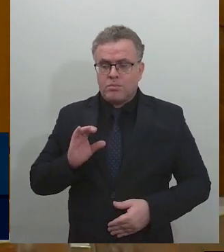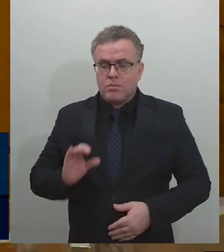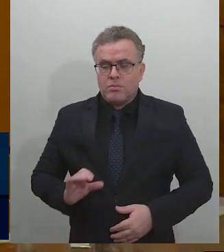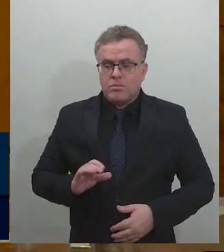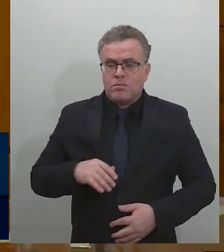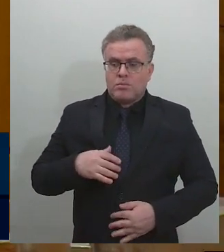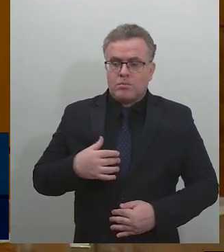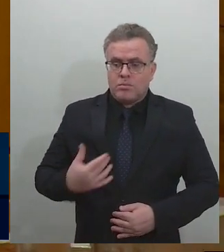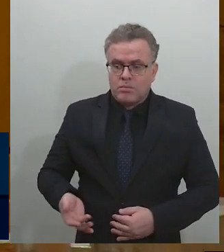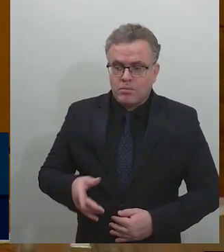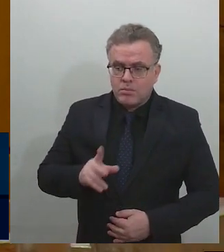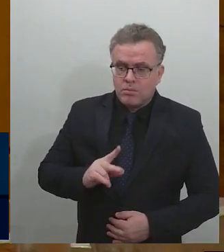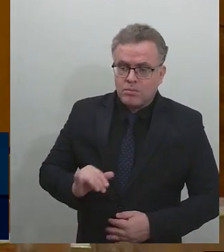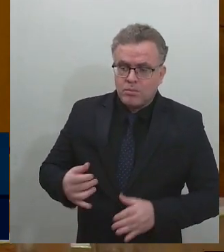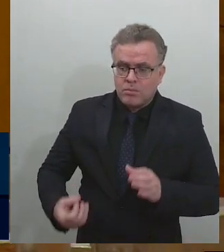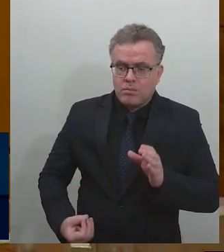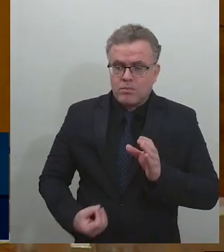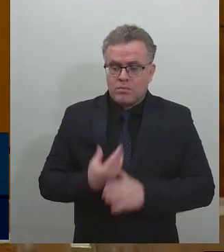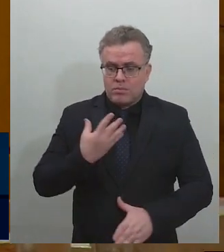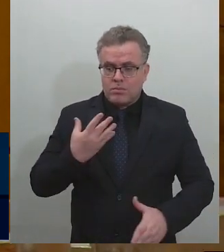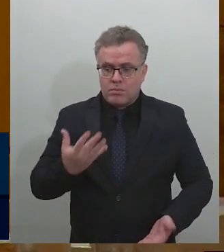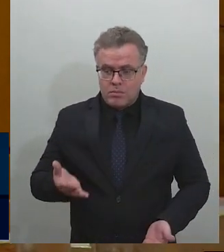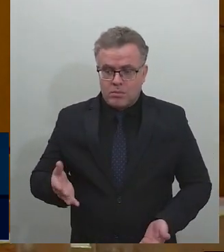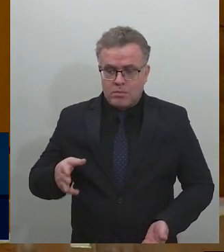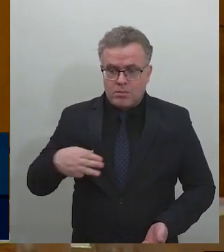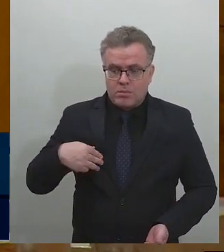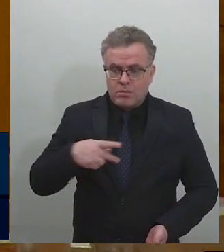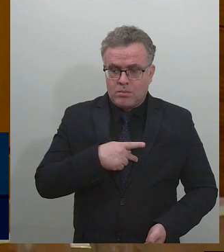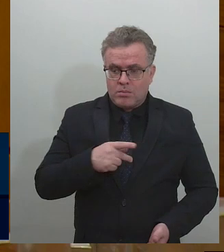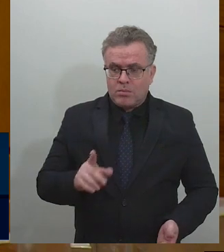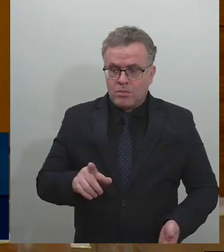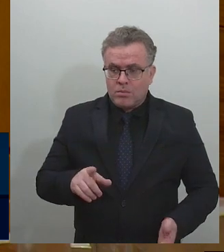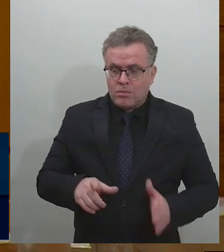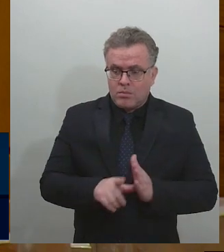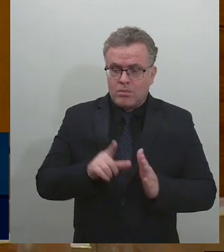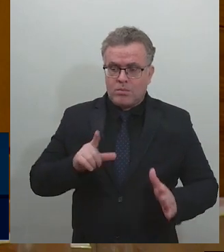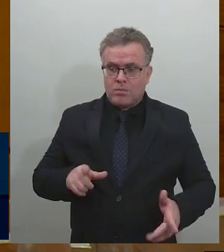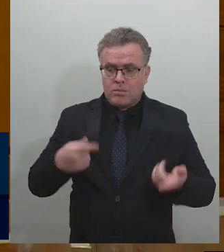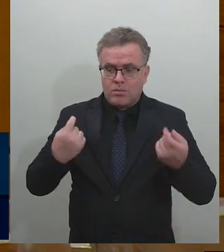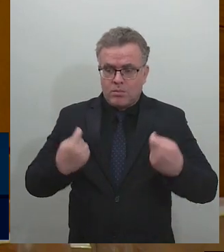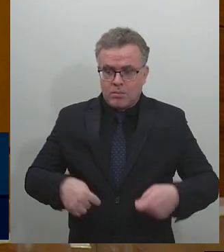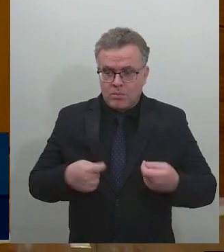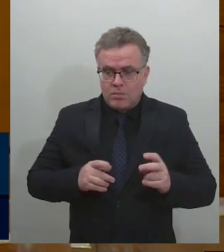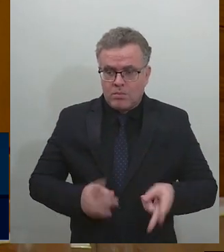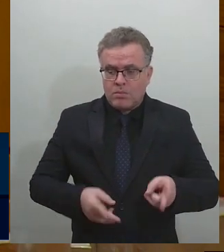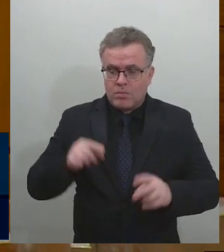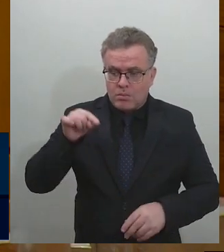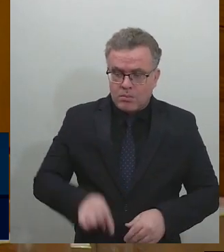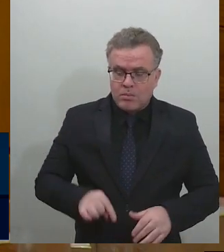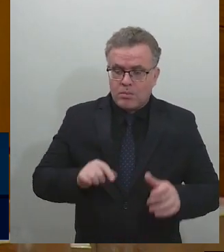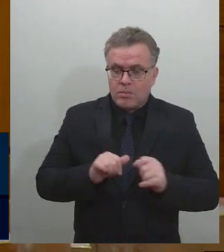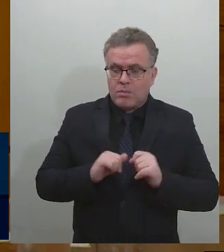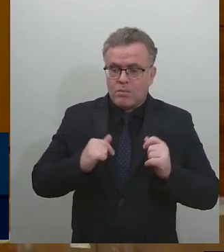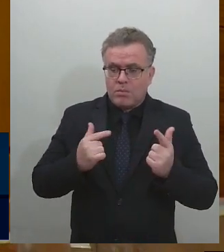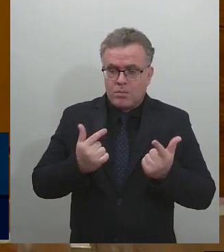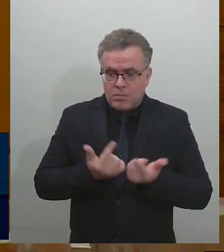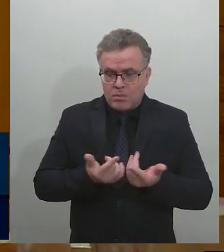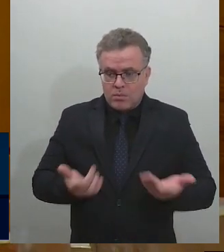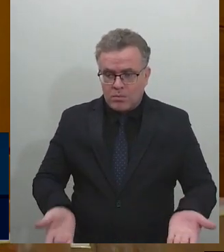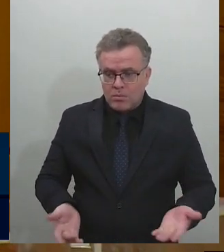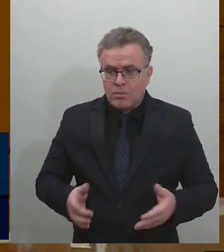criados pelo MP, mas que precisam de validação aqui dessa casa. E aí, o que nós gostaríamos, presidente, que